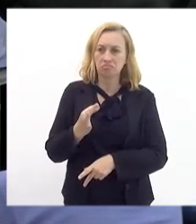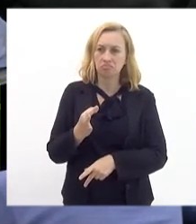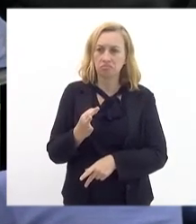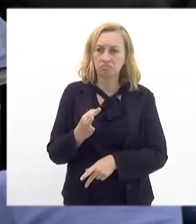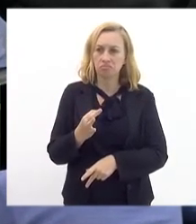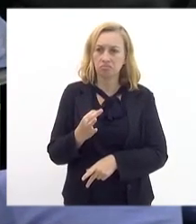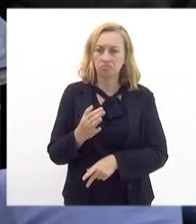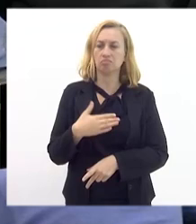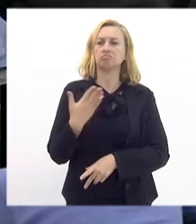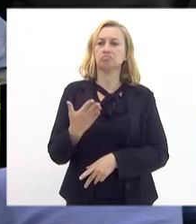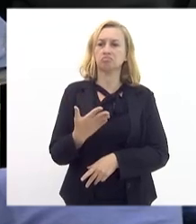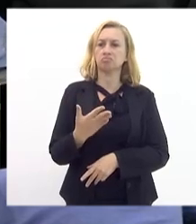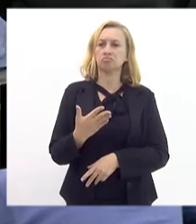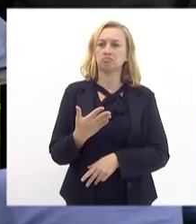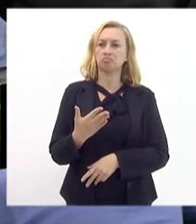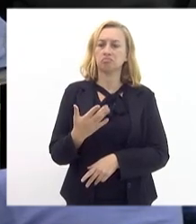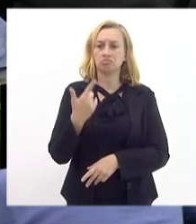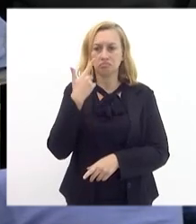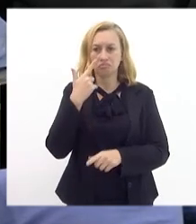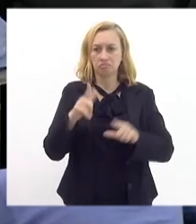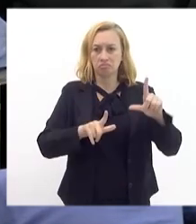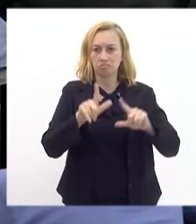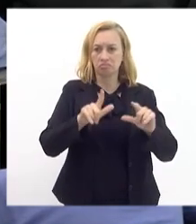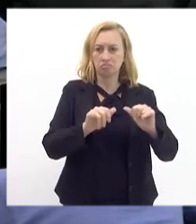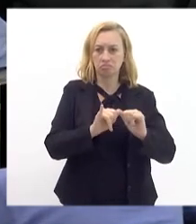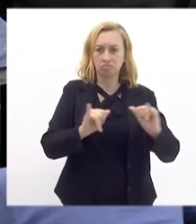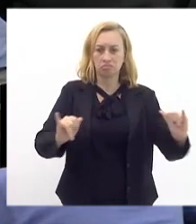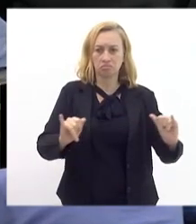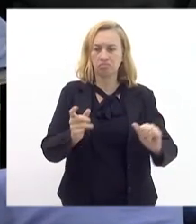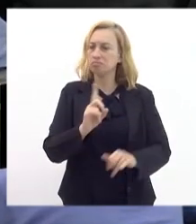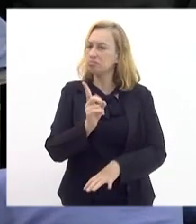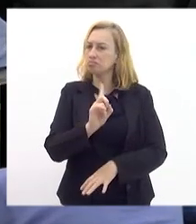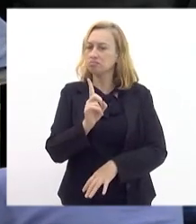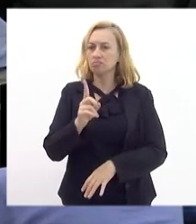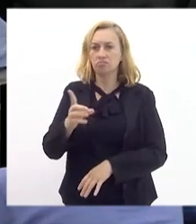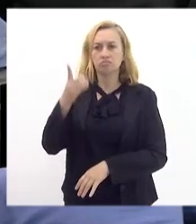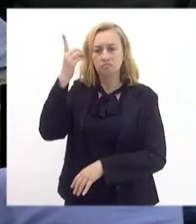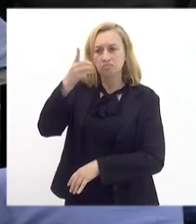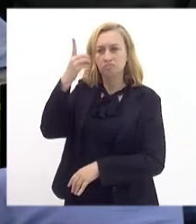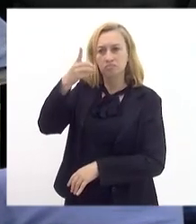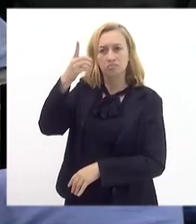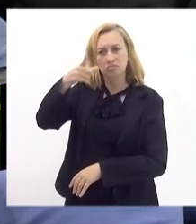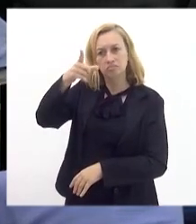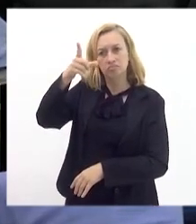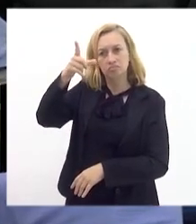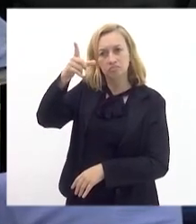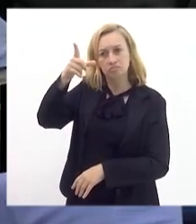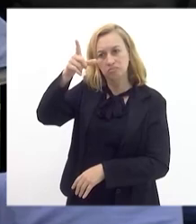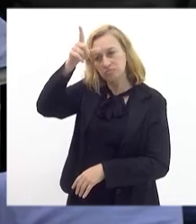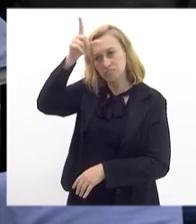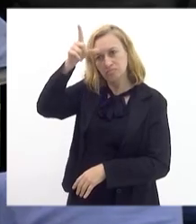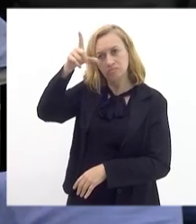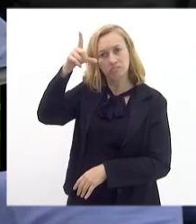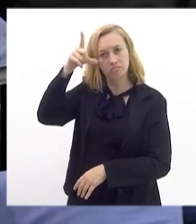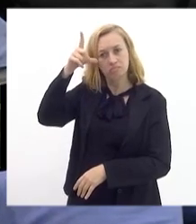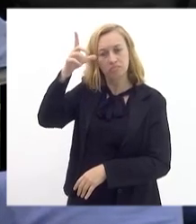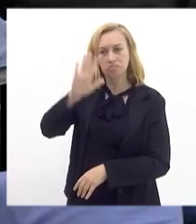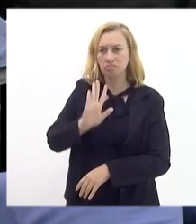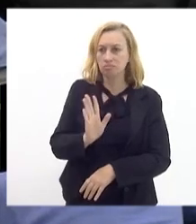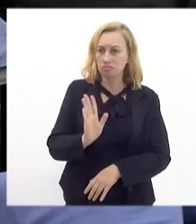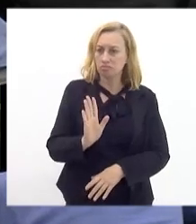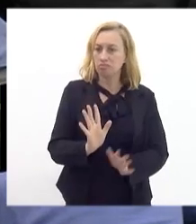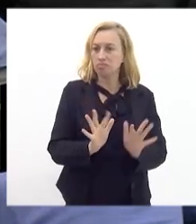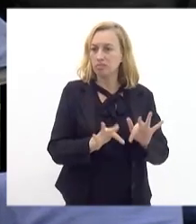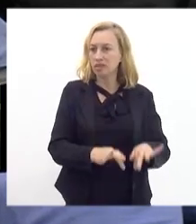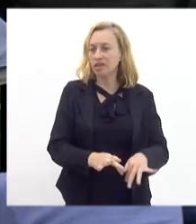foi pego de surpresa tá vendo a matéria de jornal não segunda quatro Torres lá termoelétrica 36 fui e falei foi só segunda-feira